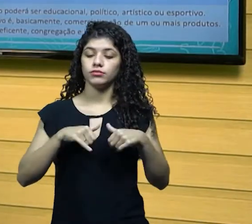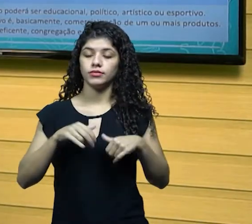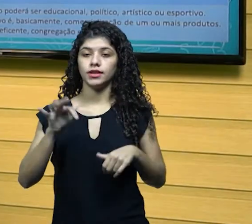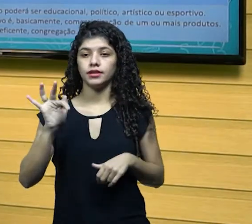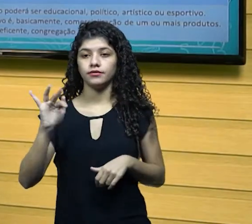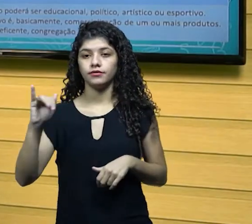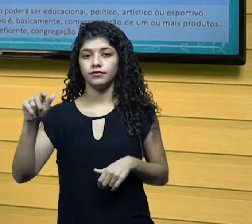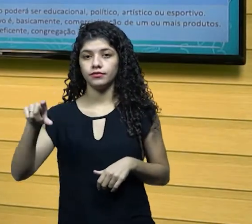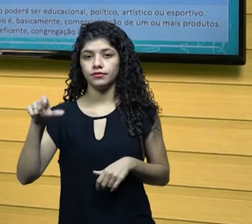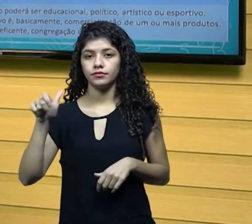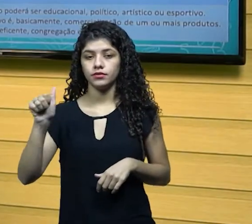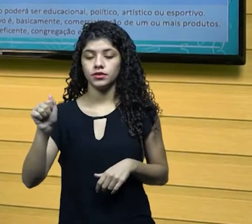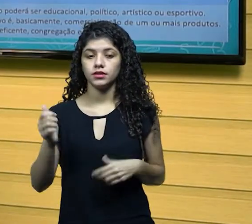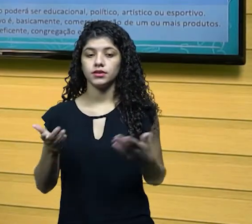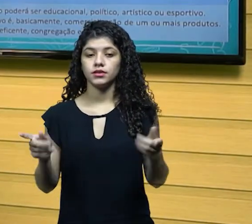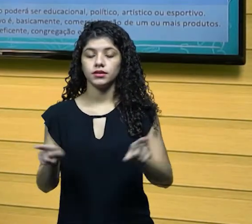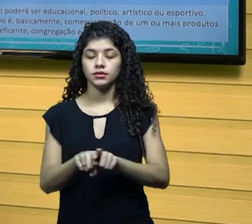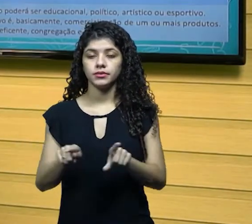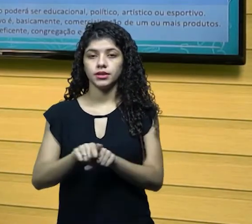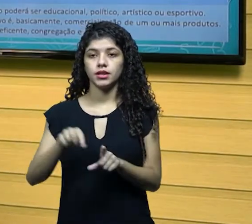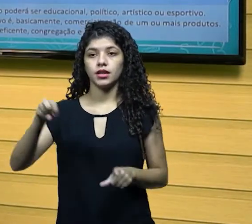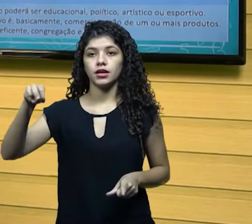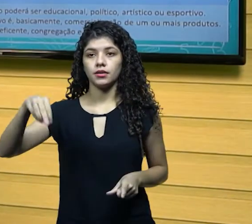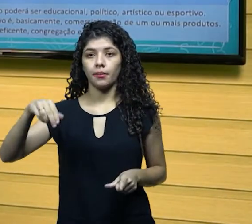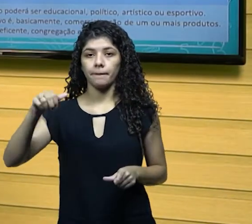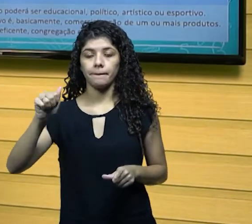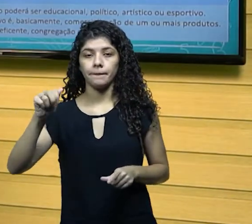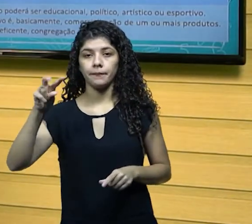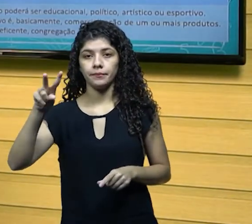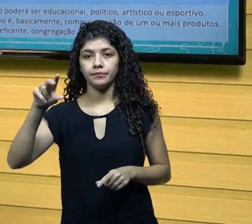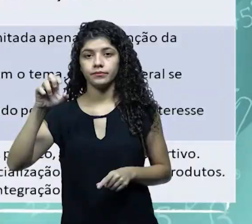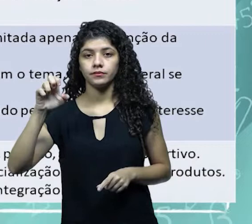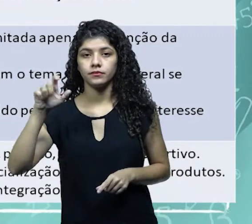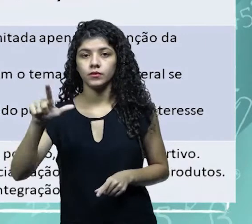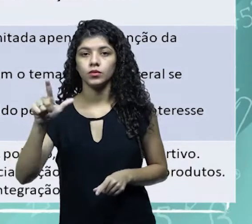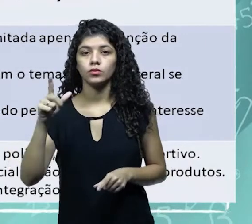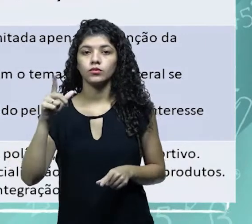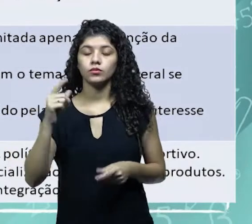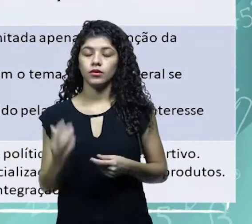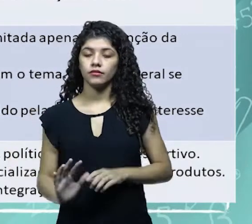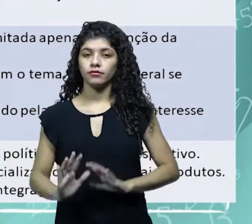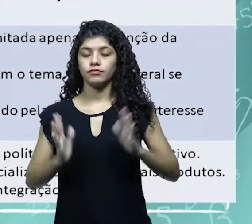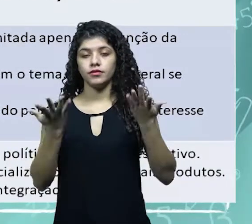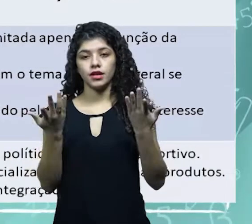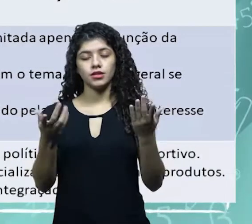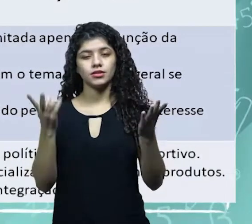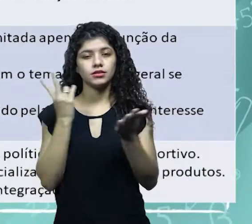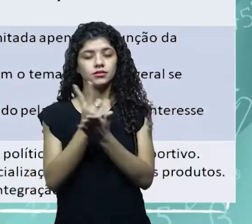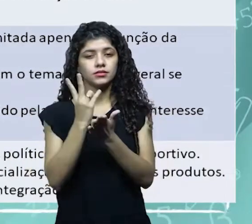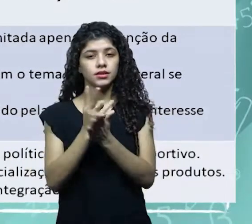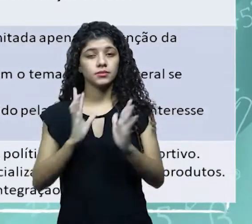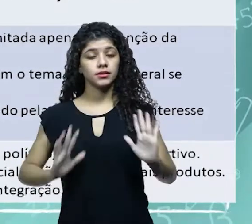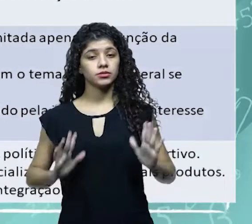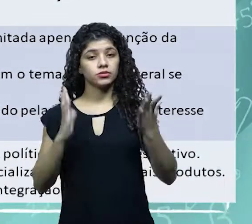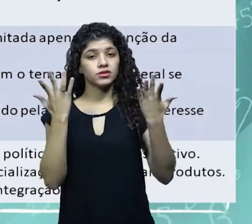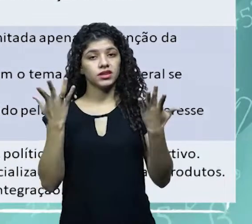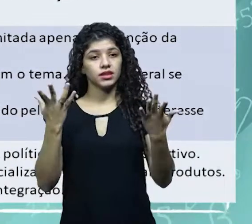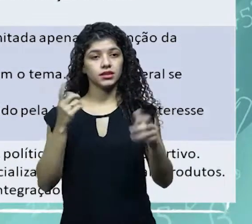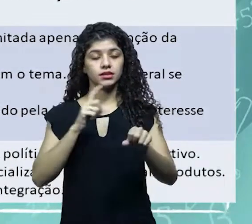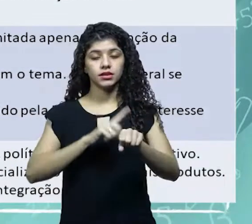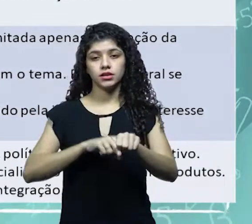realiza-se anualmente no mesmo dia Então essa é a fixa a gente tem a móvel né